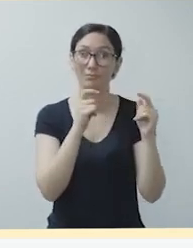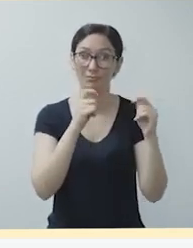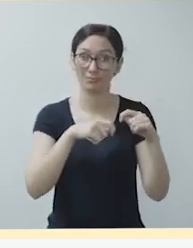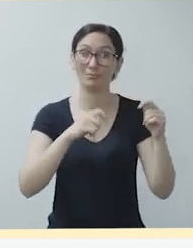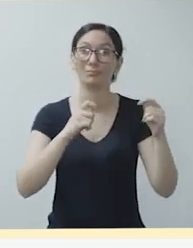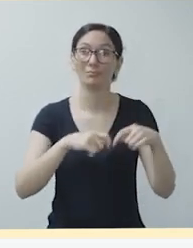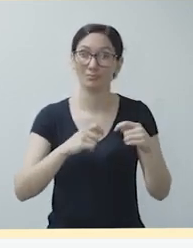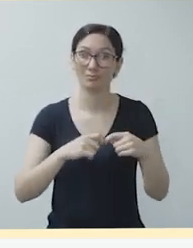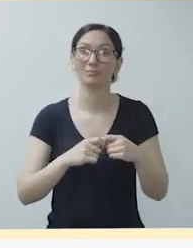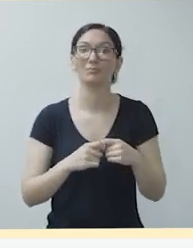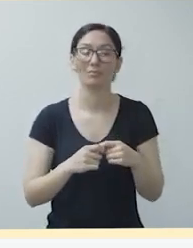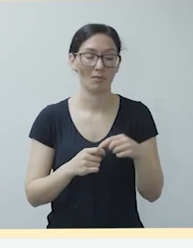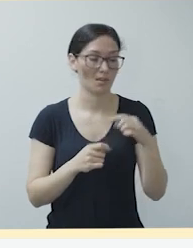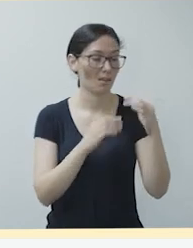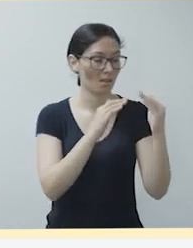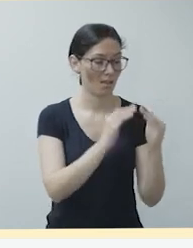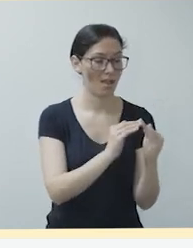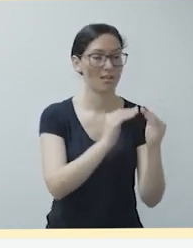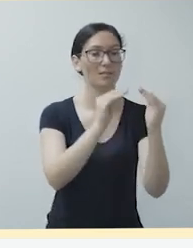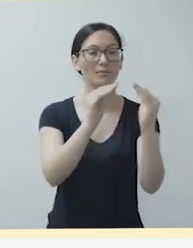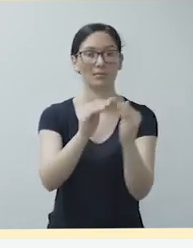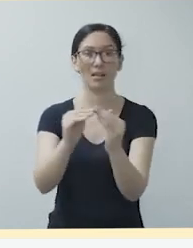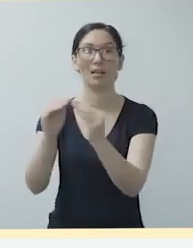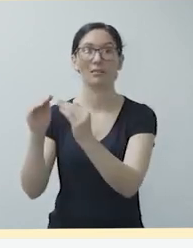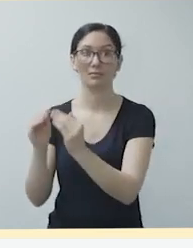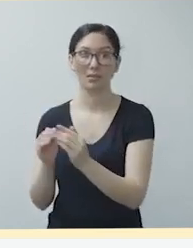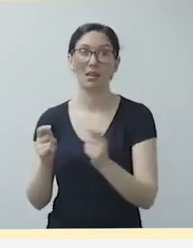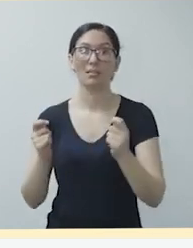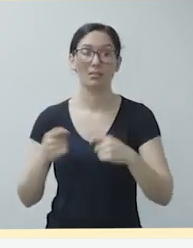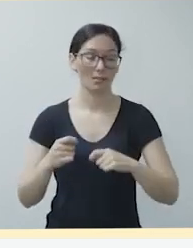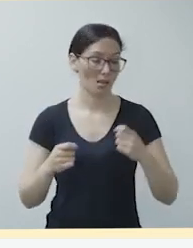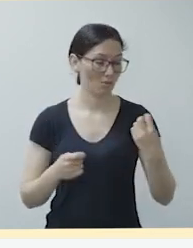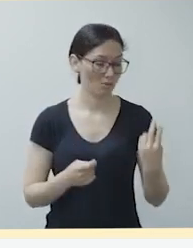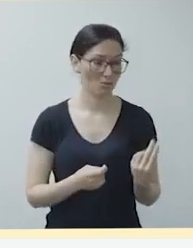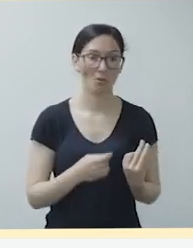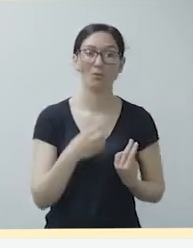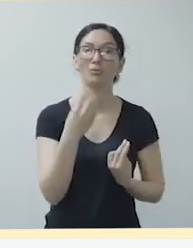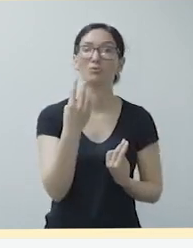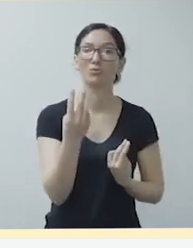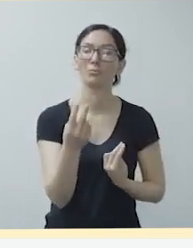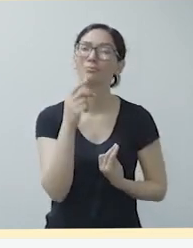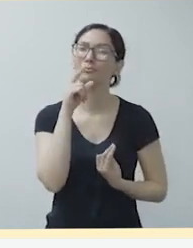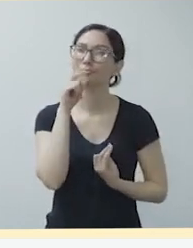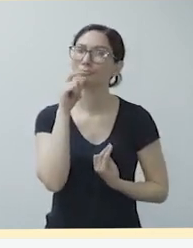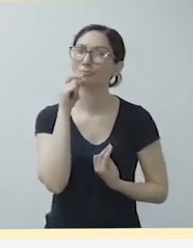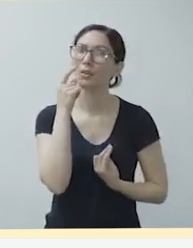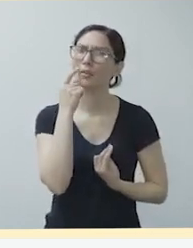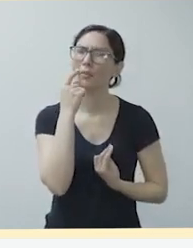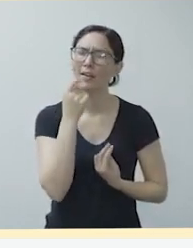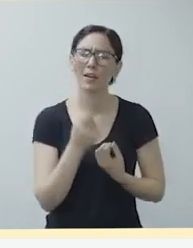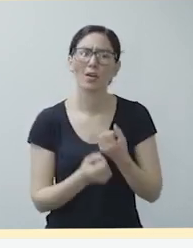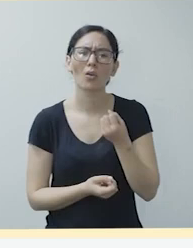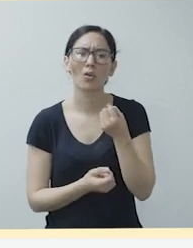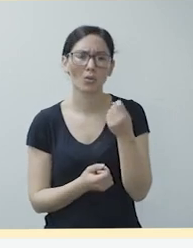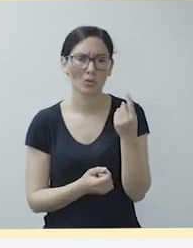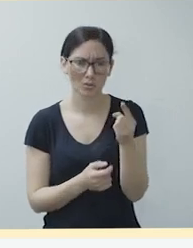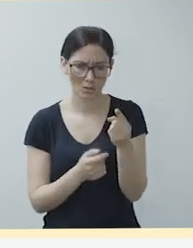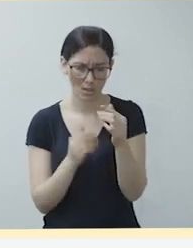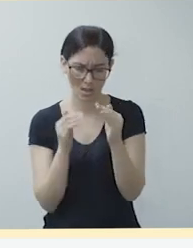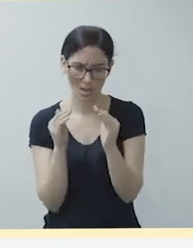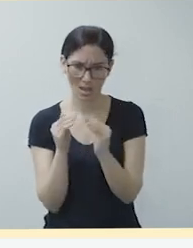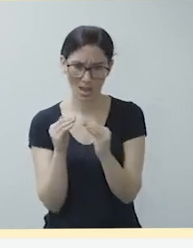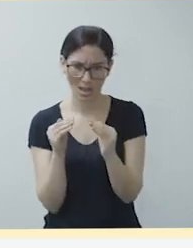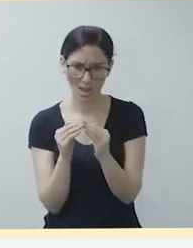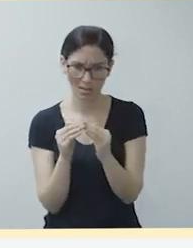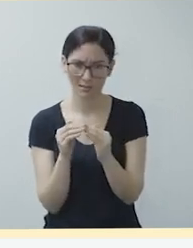cada casinha poderia ter um casal de pássaros. Vejam lá, vamos contar juntos? A